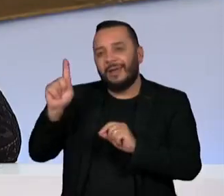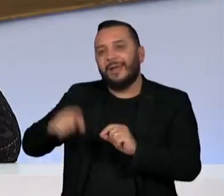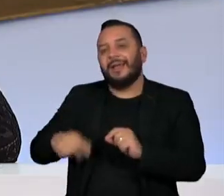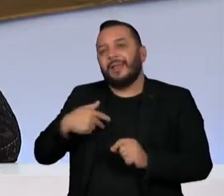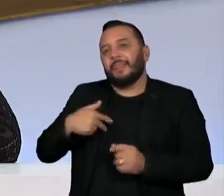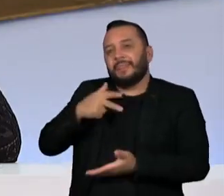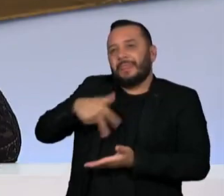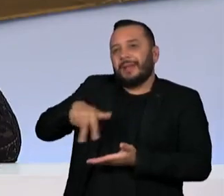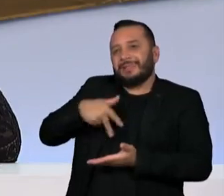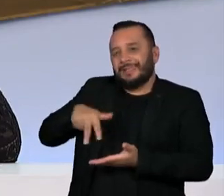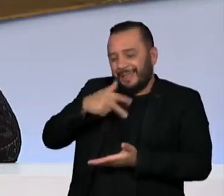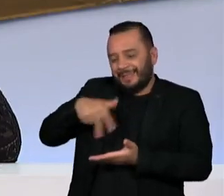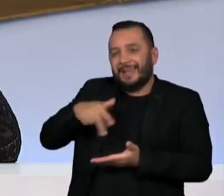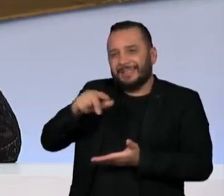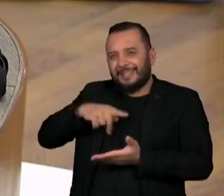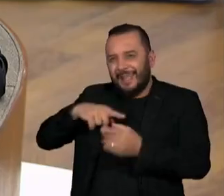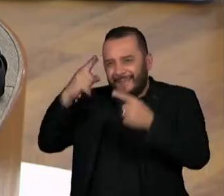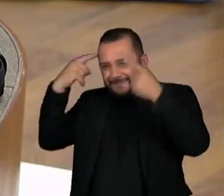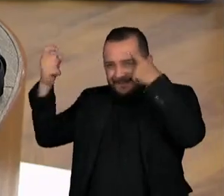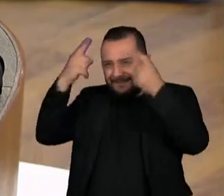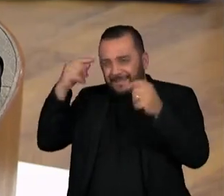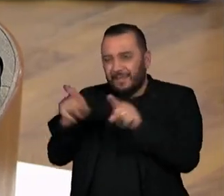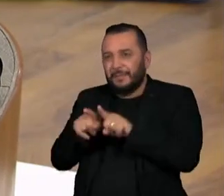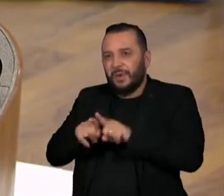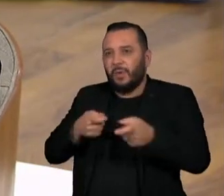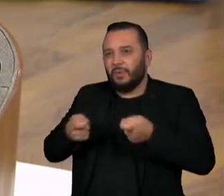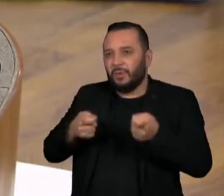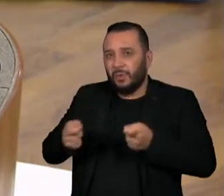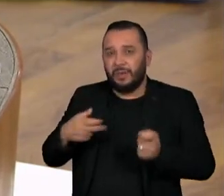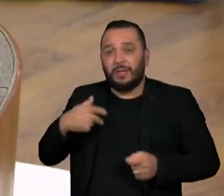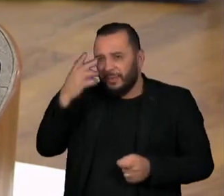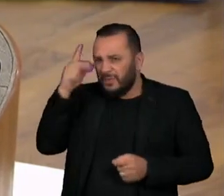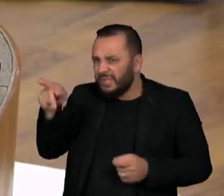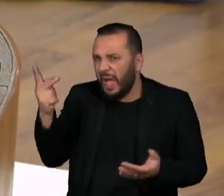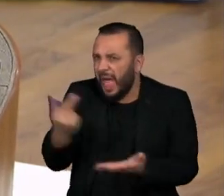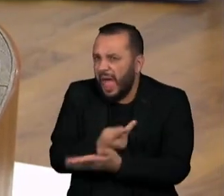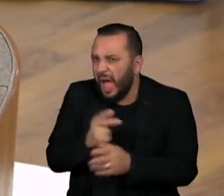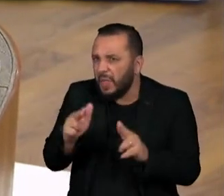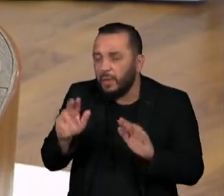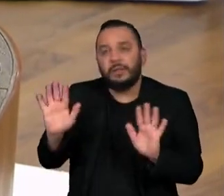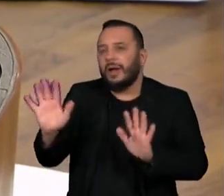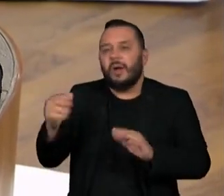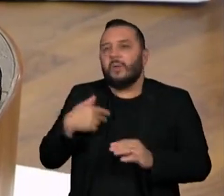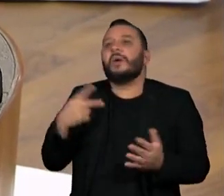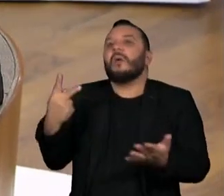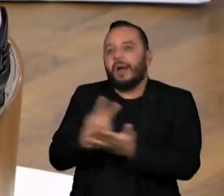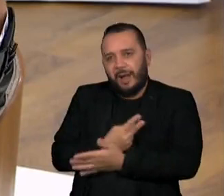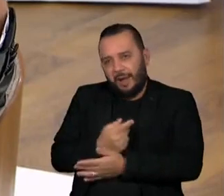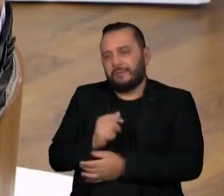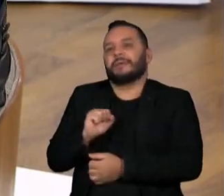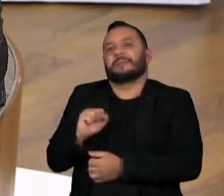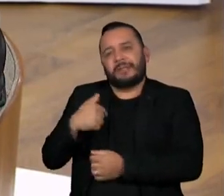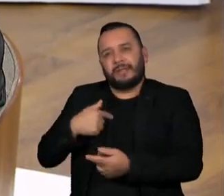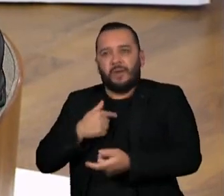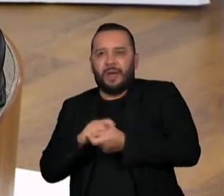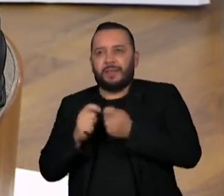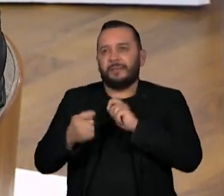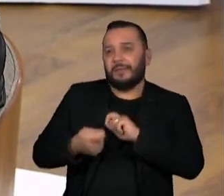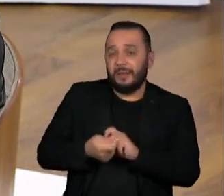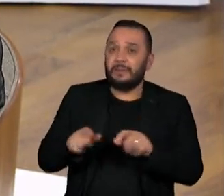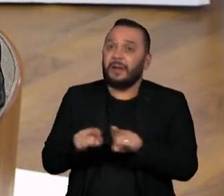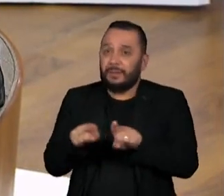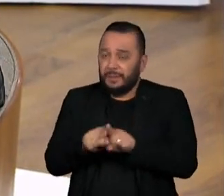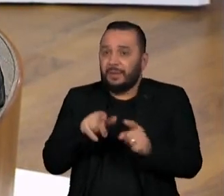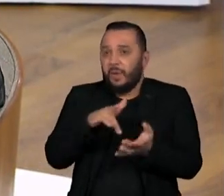do autocontrole. As pessoas dizem assim para mim, nossa, você não erra. Não, eu errava, mas eu não demonstrava, porque a bailarina tem muito disso, né? De você